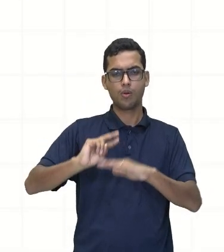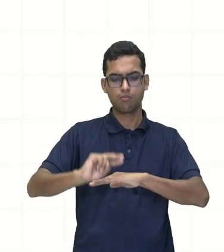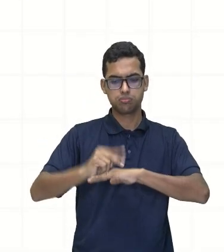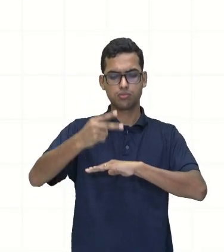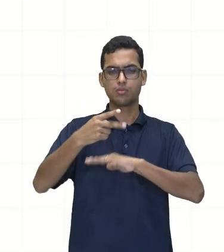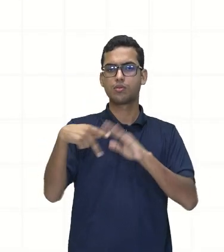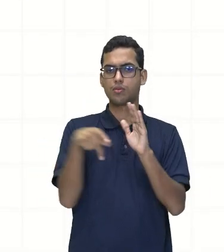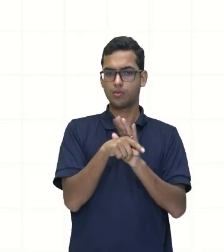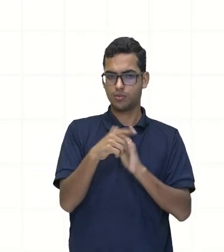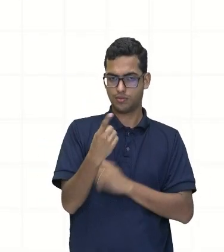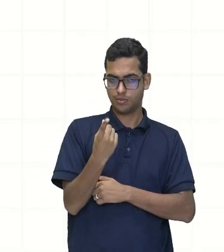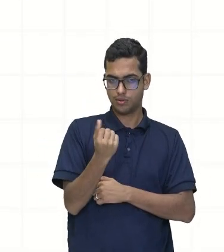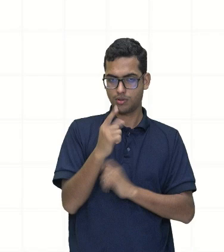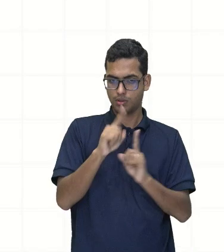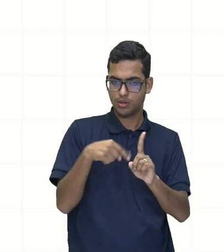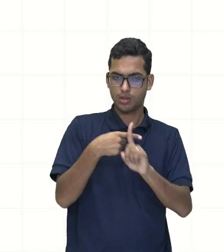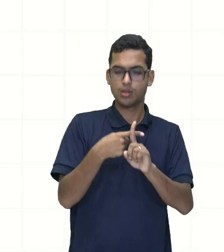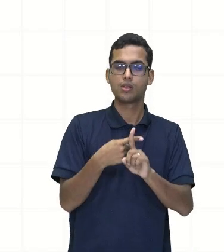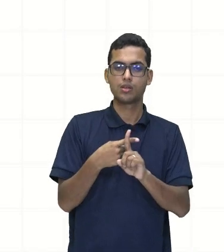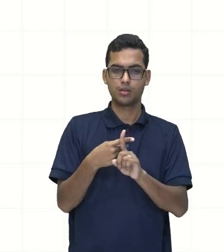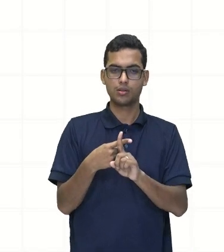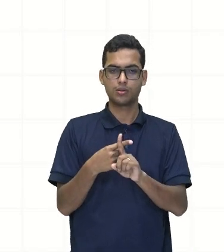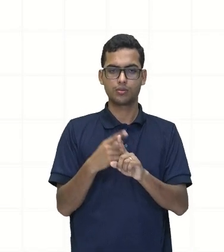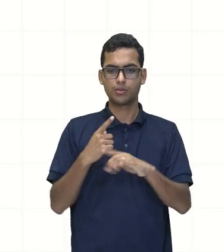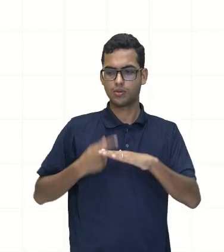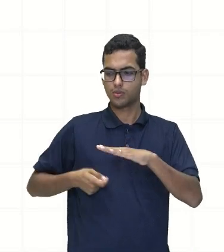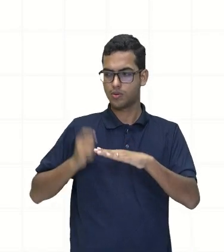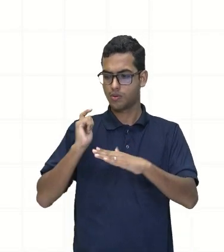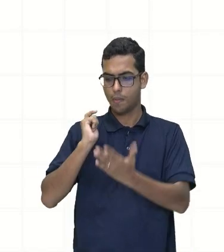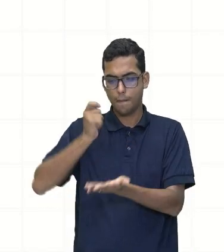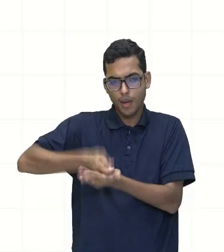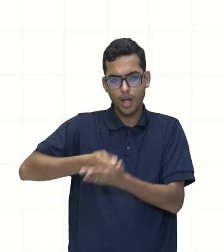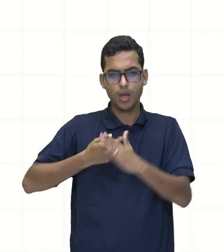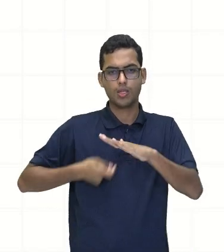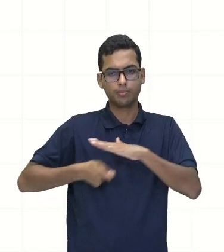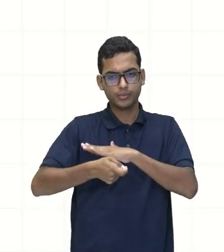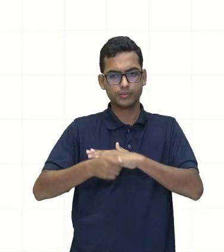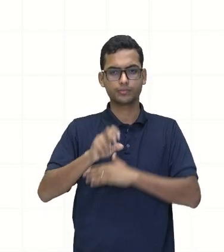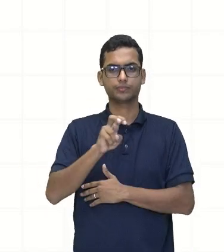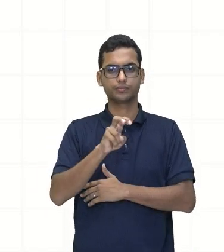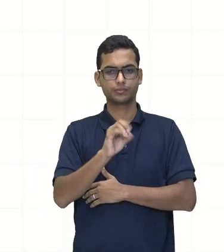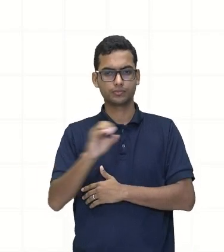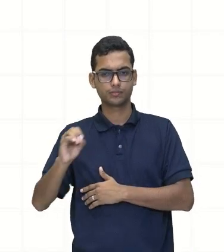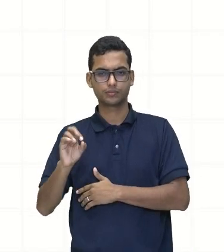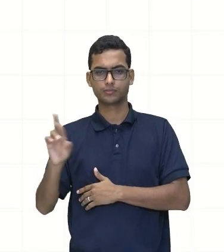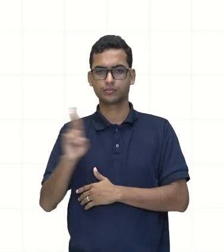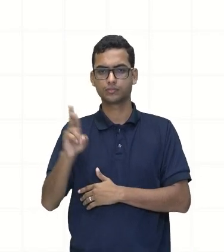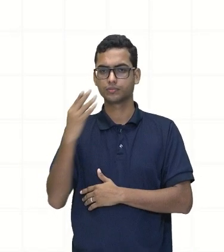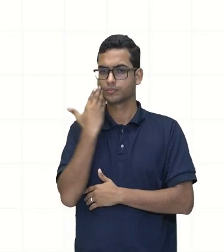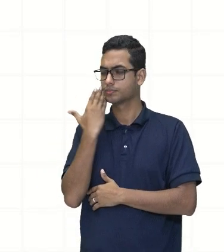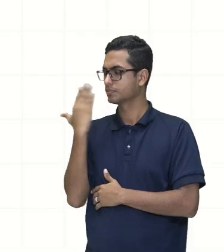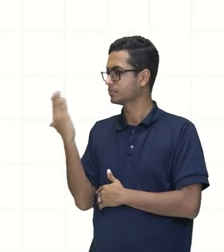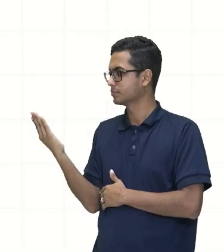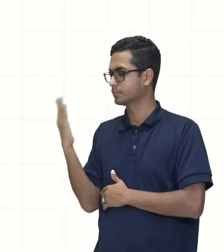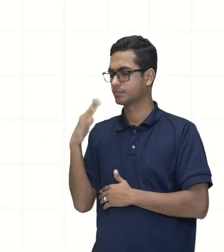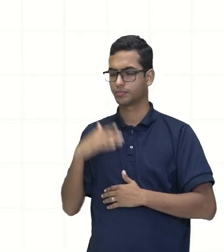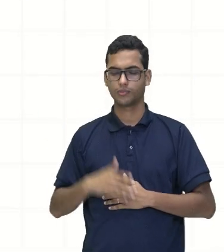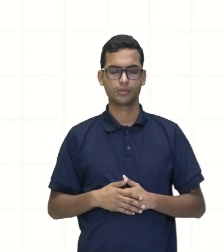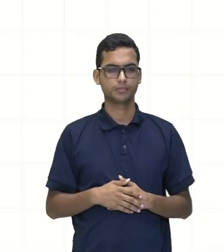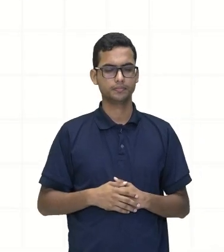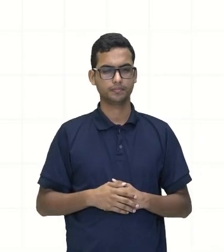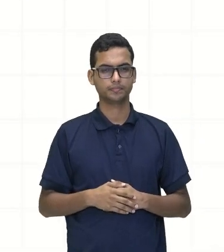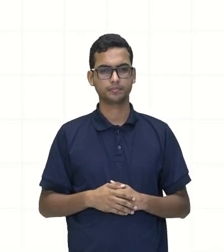o dinheiro na sua conta. Ele depositou, ou seja, ele acrescentou,